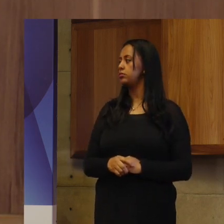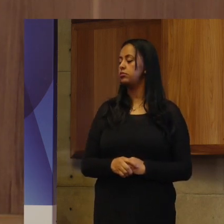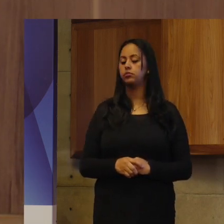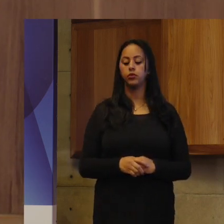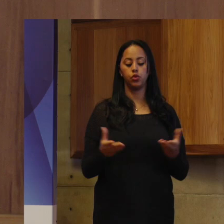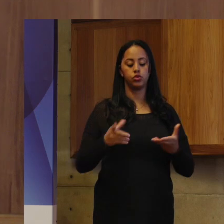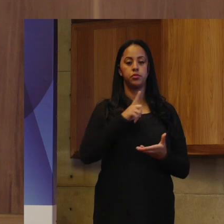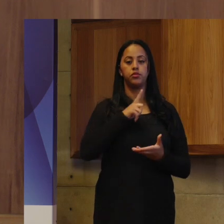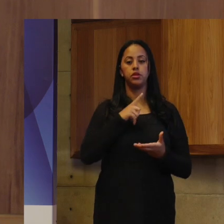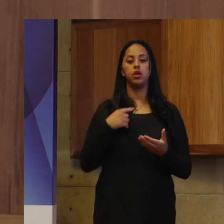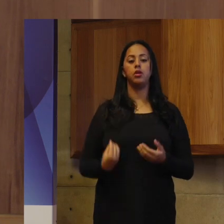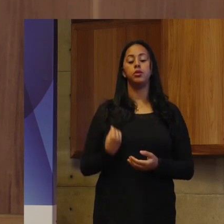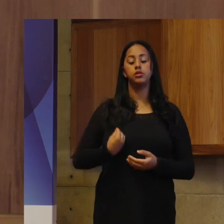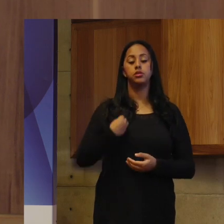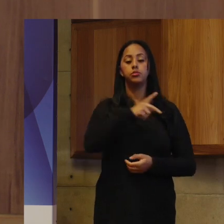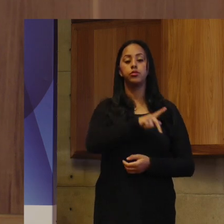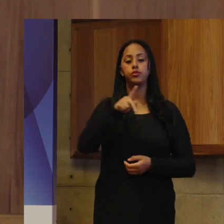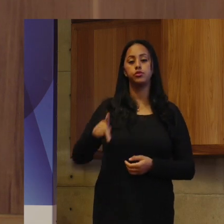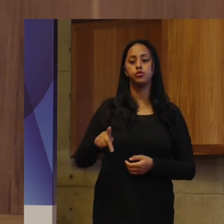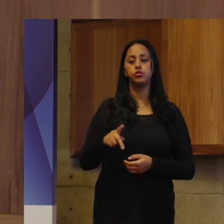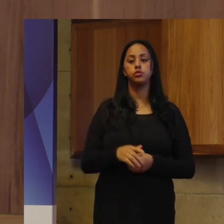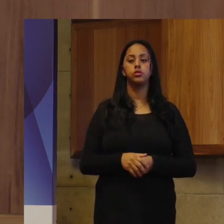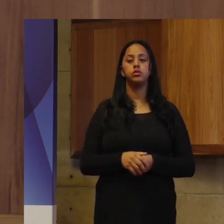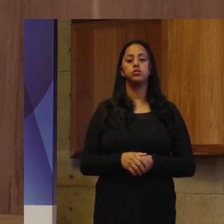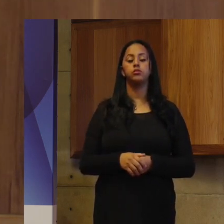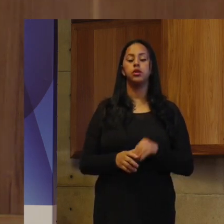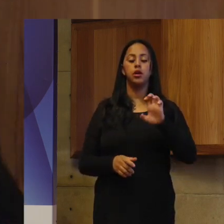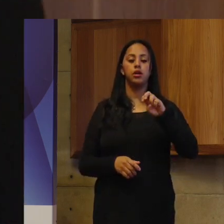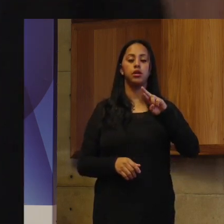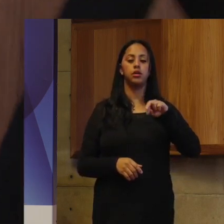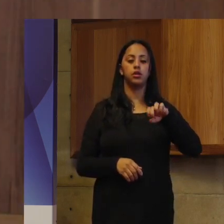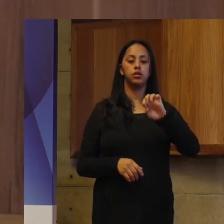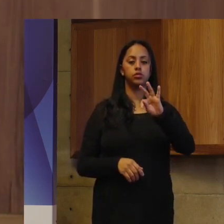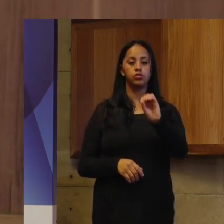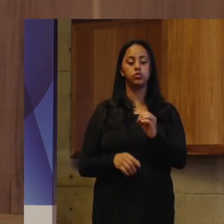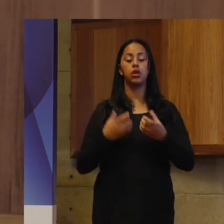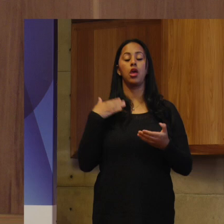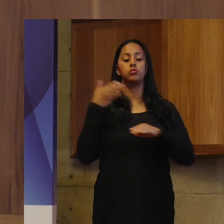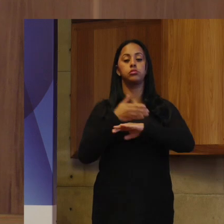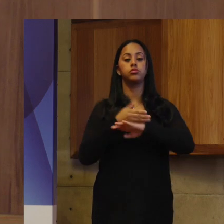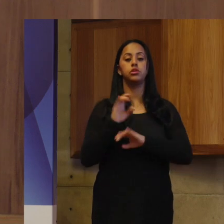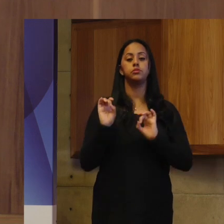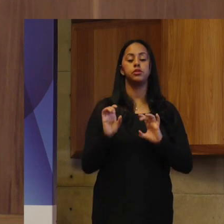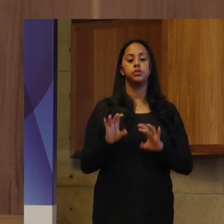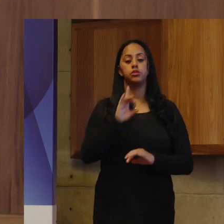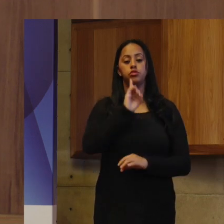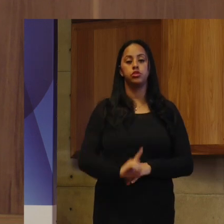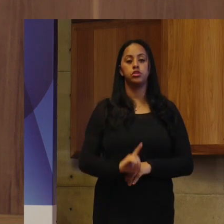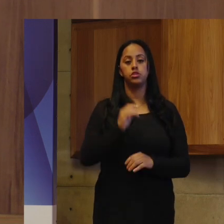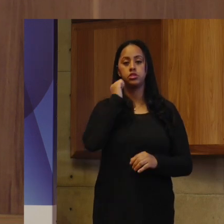com a presença do professor Hernan Chaimovic, que é assessor especial da Diretoria Científica